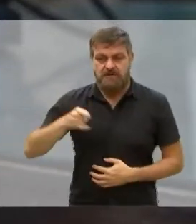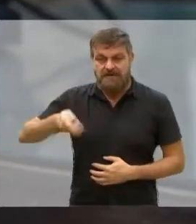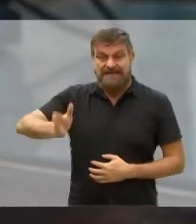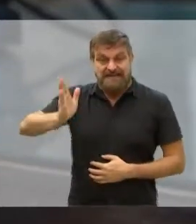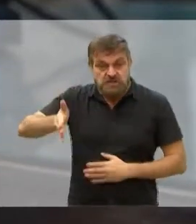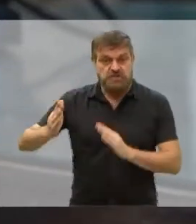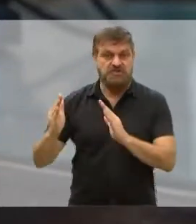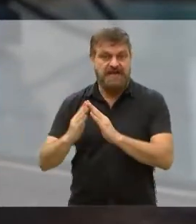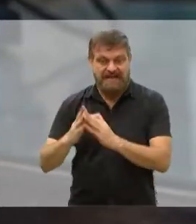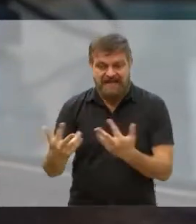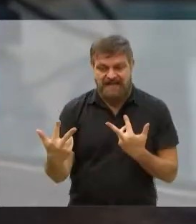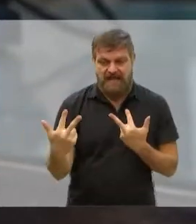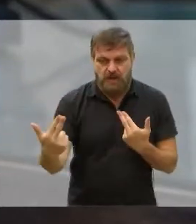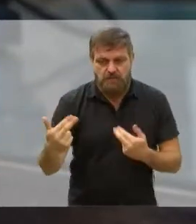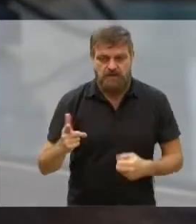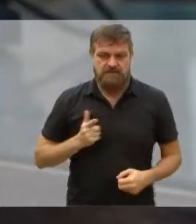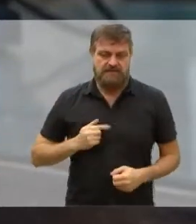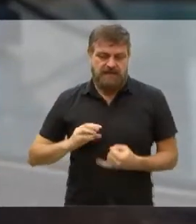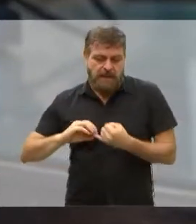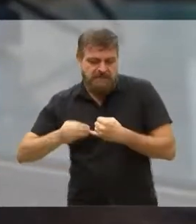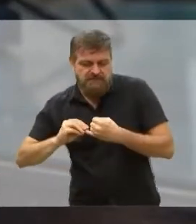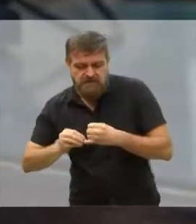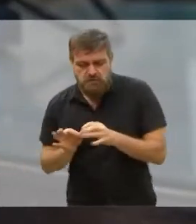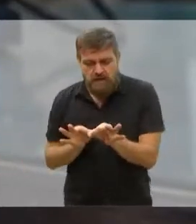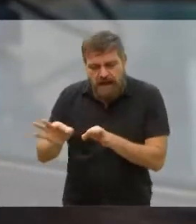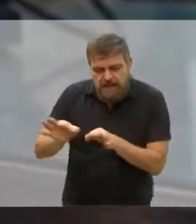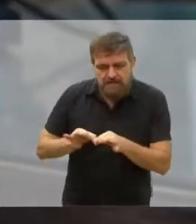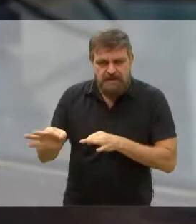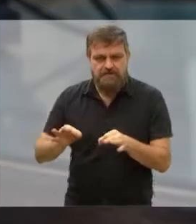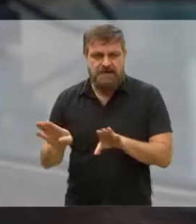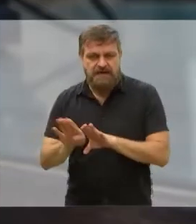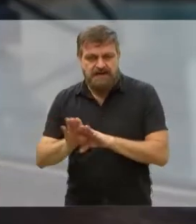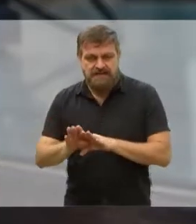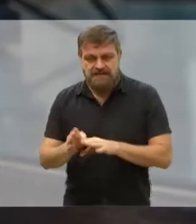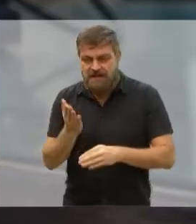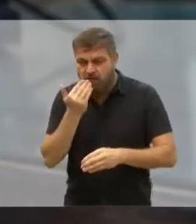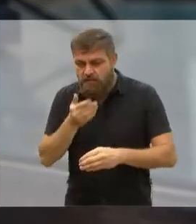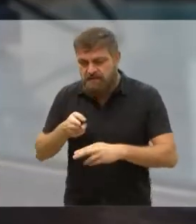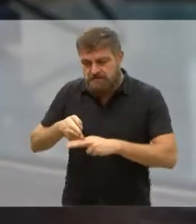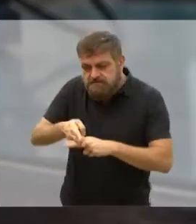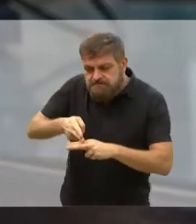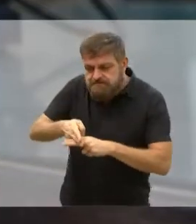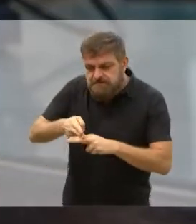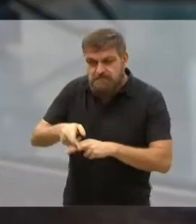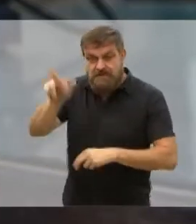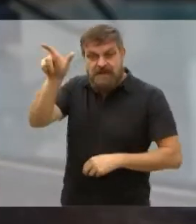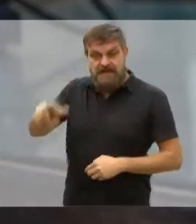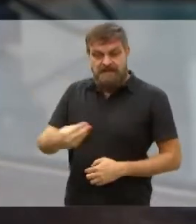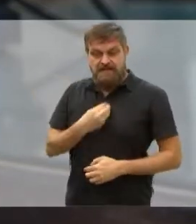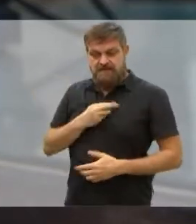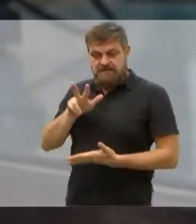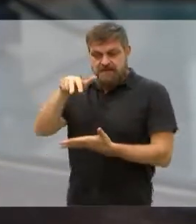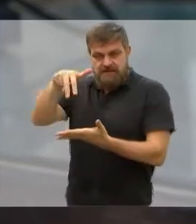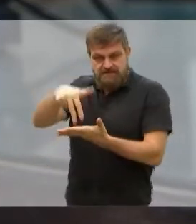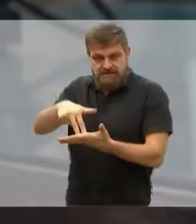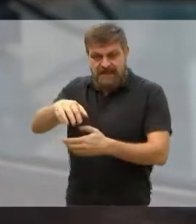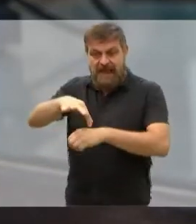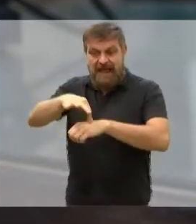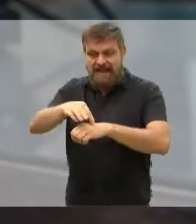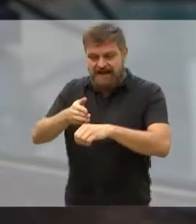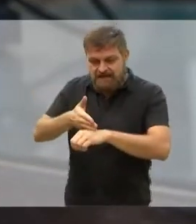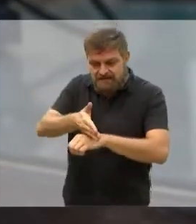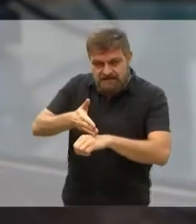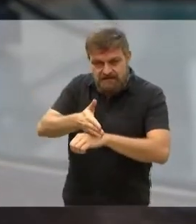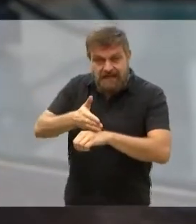retorno que isso ele já faz em casa também. No dia que tem uma feijoada, no dia que tem alguma coisa, ele consegue já participar no corte